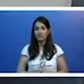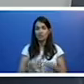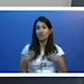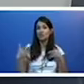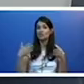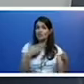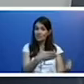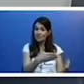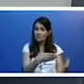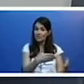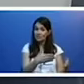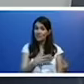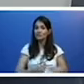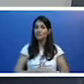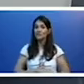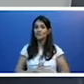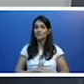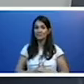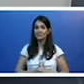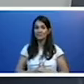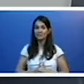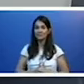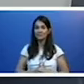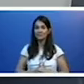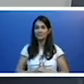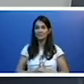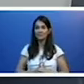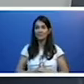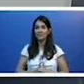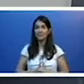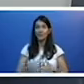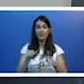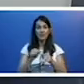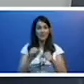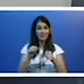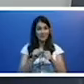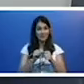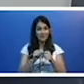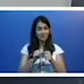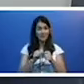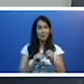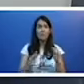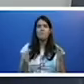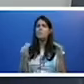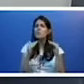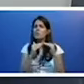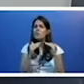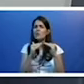diretamente proporcionais? Montando uma proporção. O que é proporção?